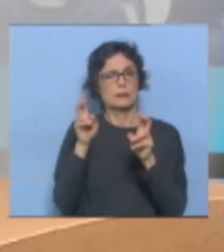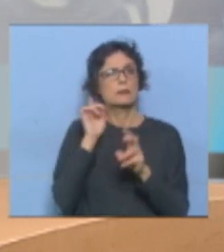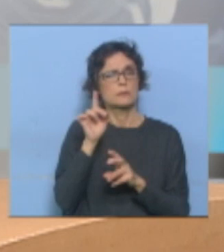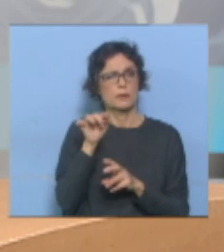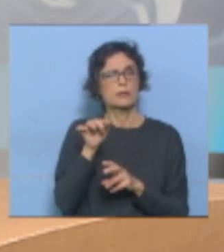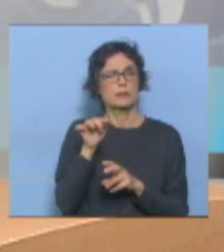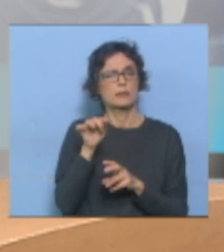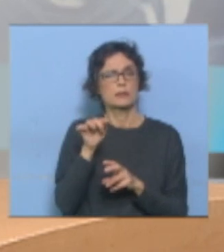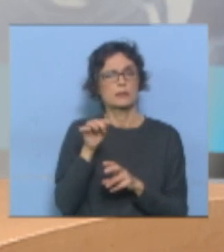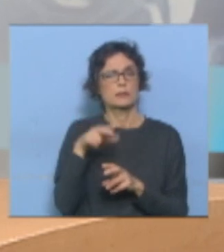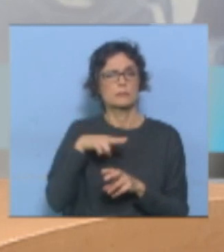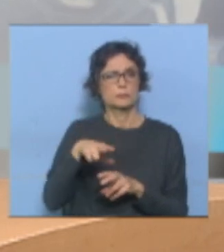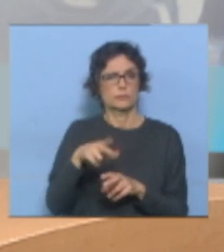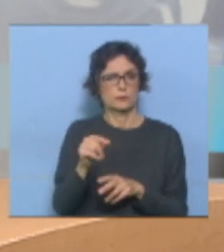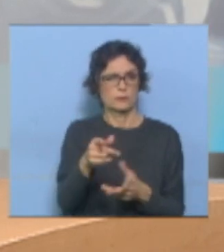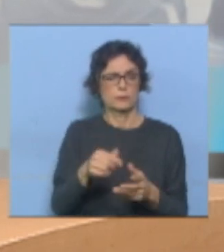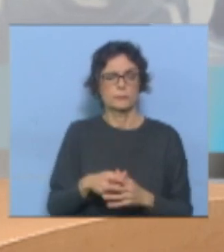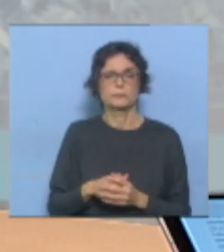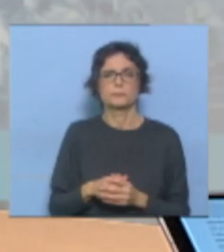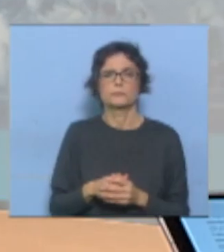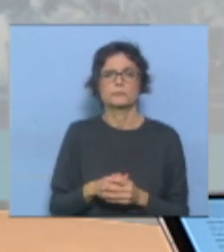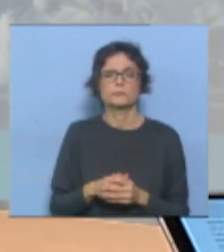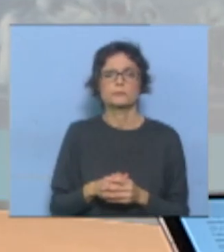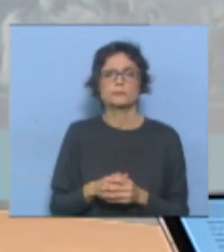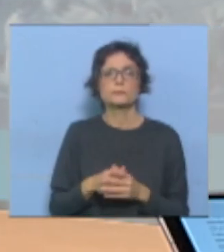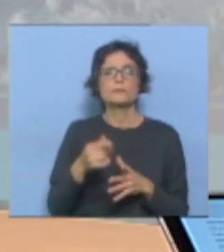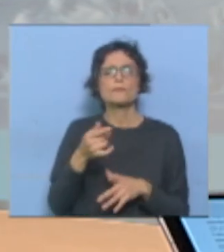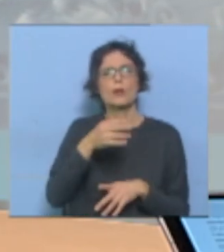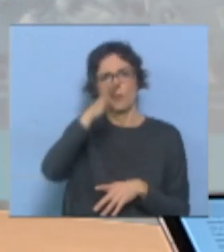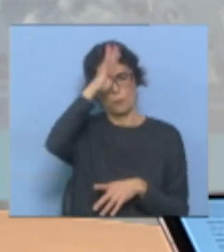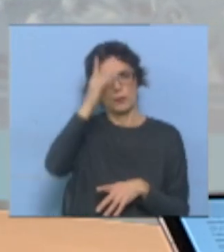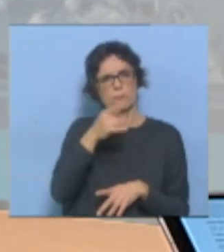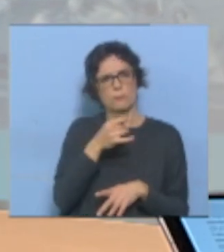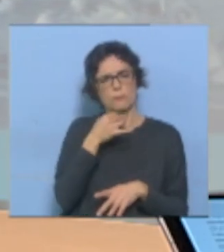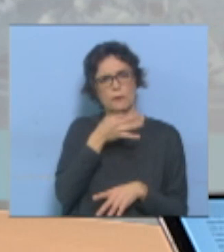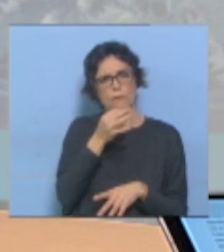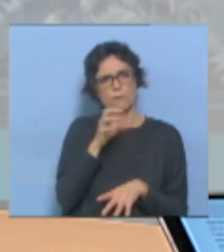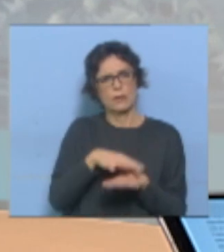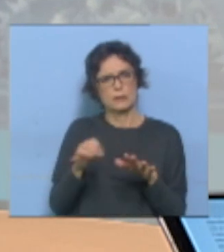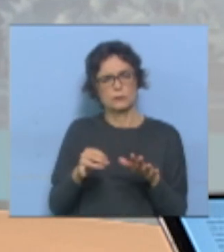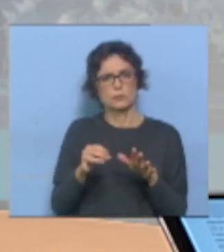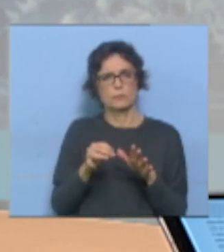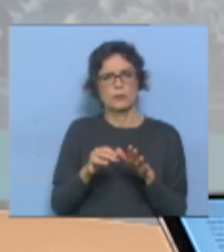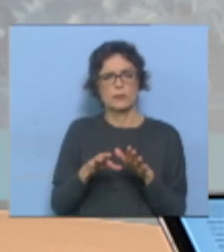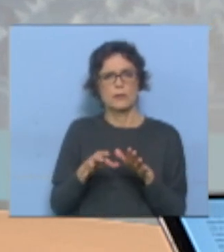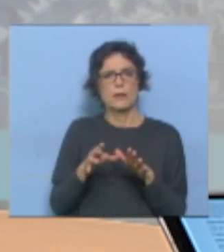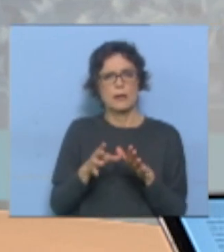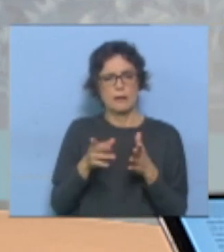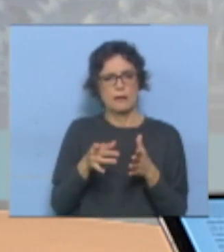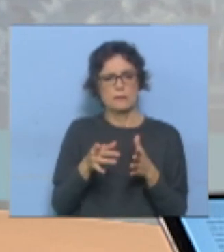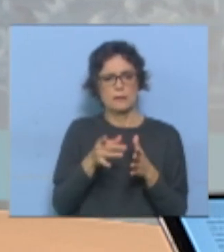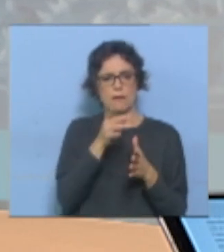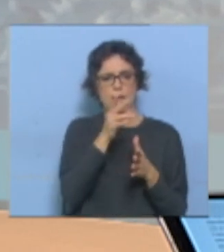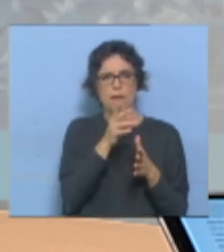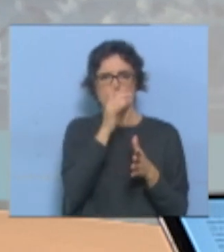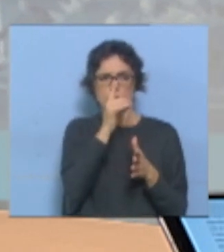que nos encontramos. O Papa sublinha também esta dimensão sagrada da pessoa, reforçando